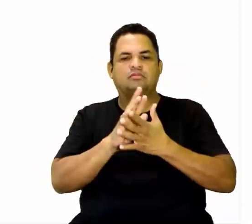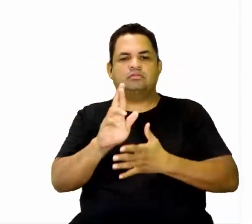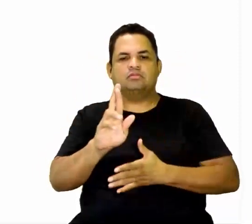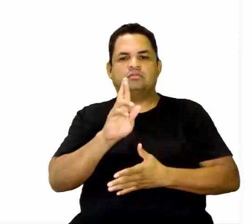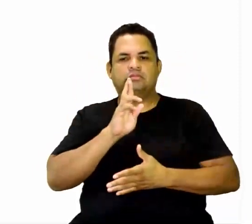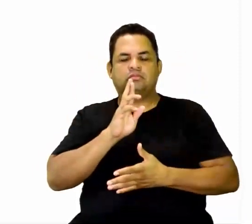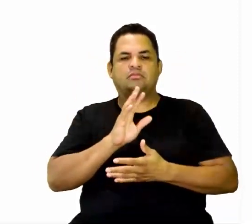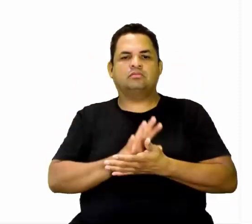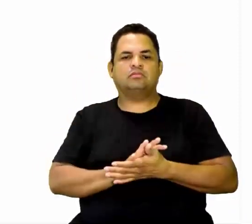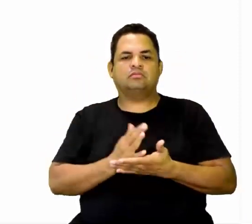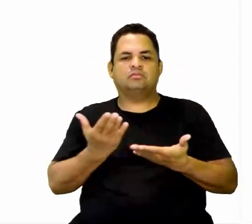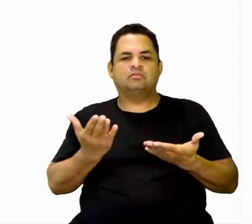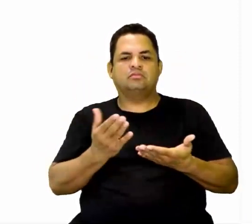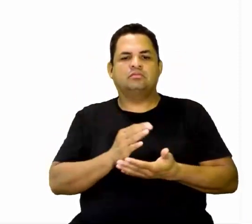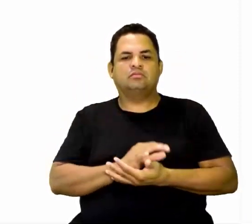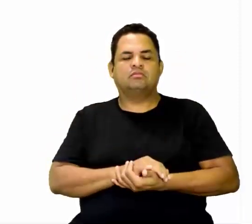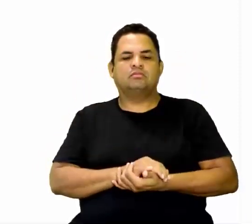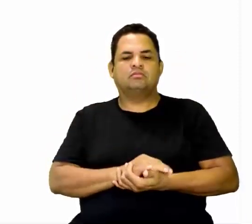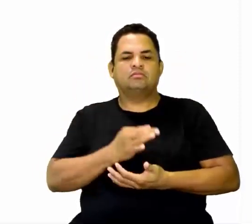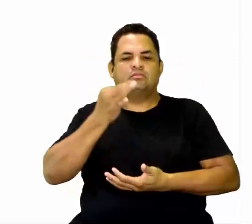resposta está